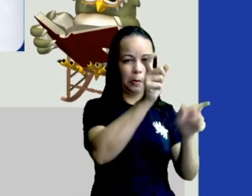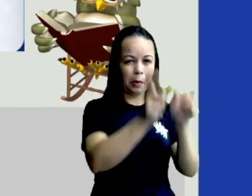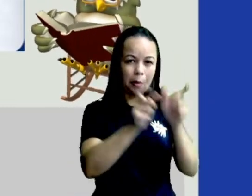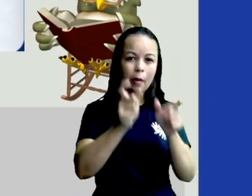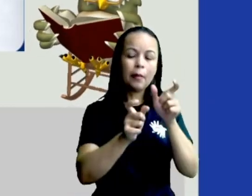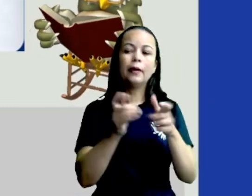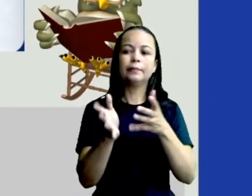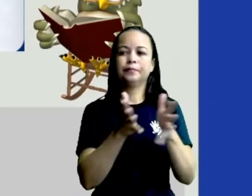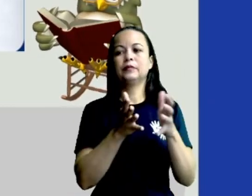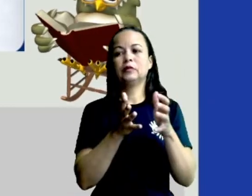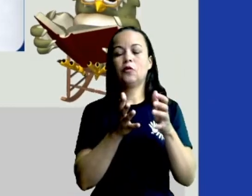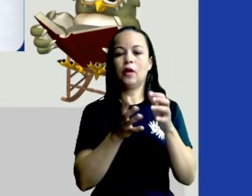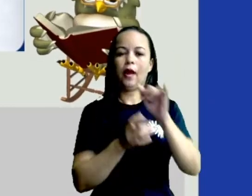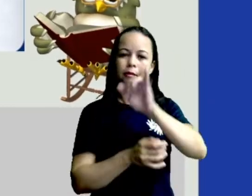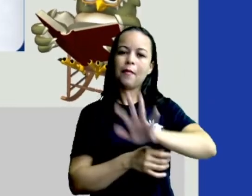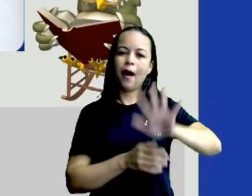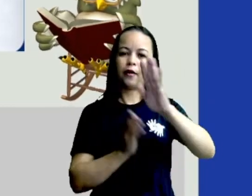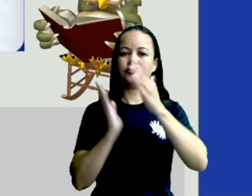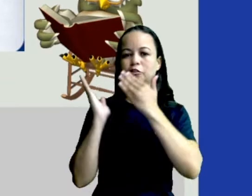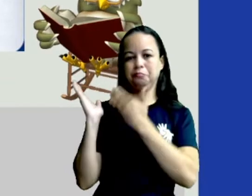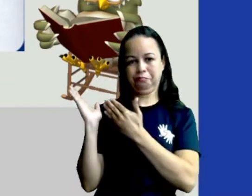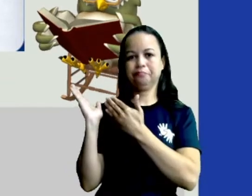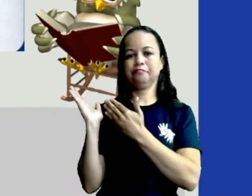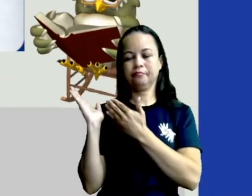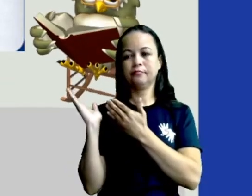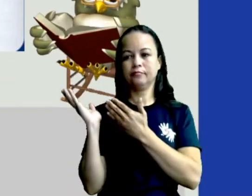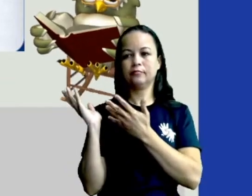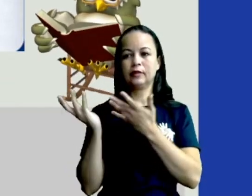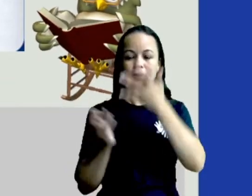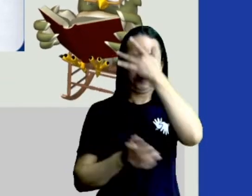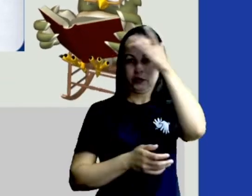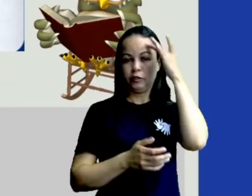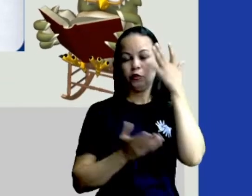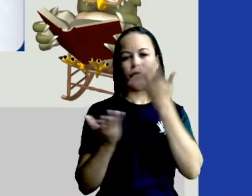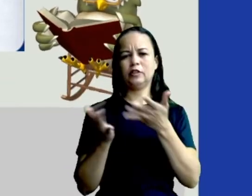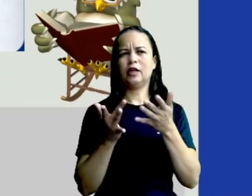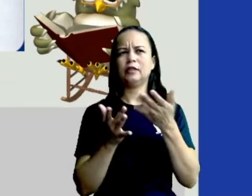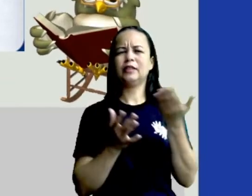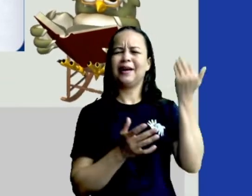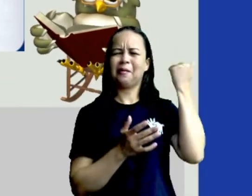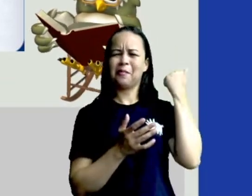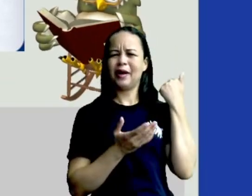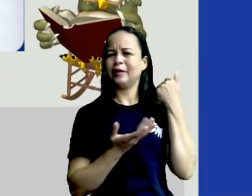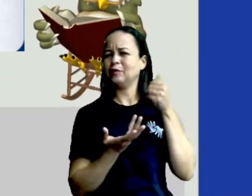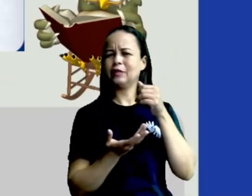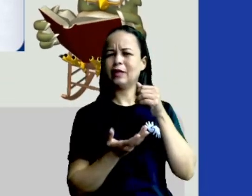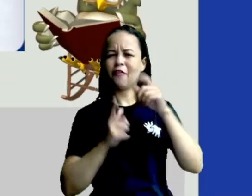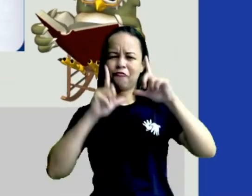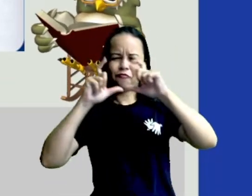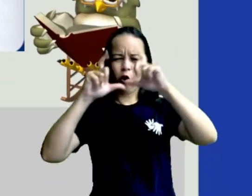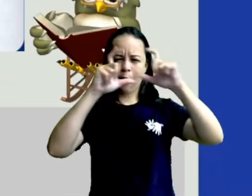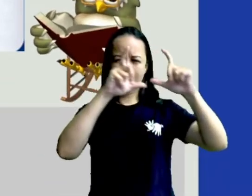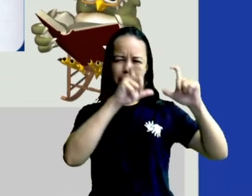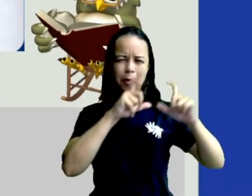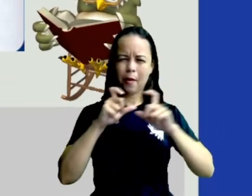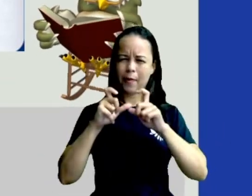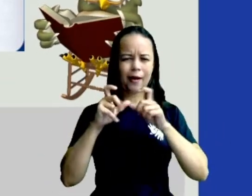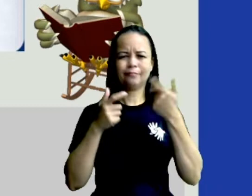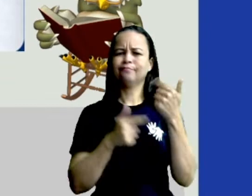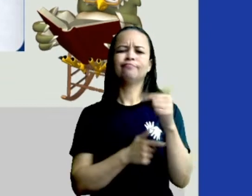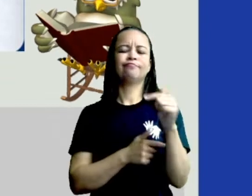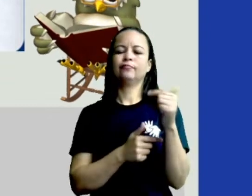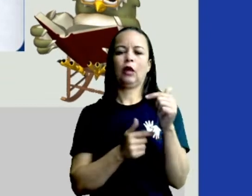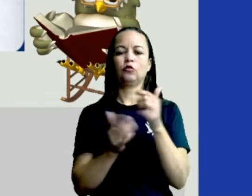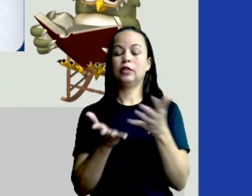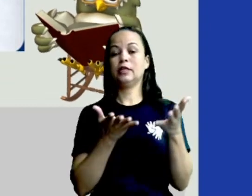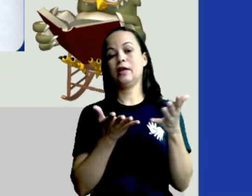lado a imagenzinha dos bandeirantes, ó, certo? Antigamente não tinha as fotos, Não existia fotos, fotografias, selfie como a gente